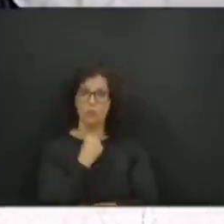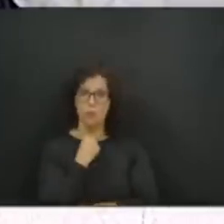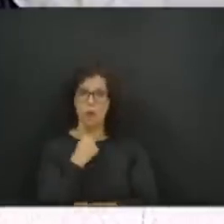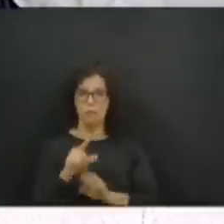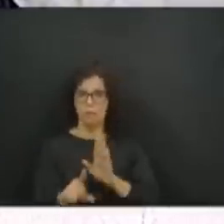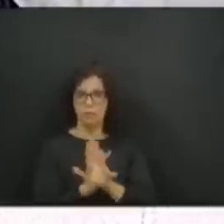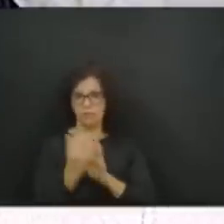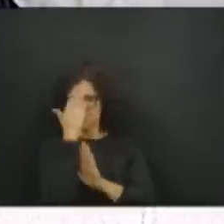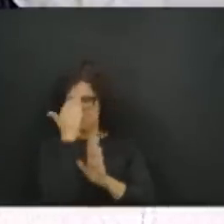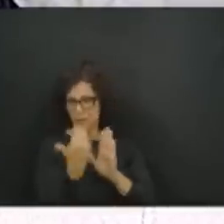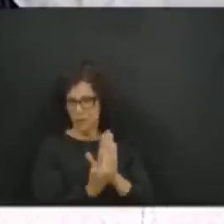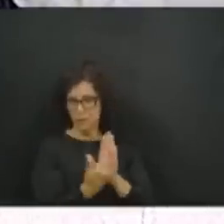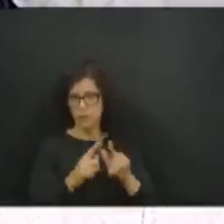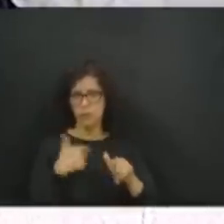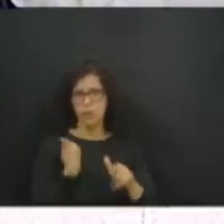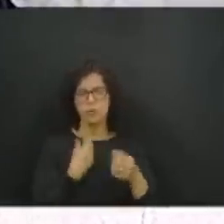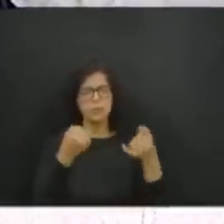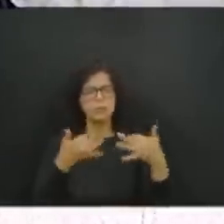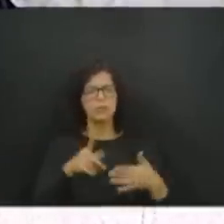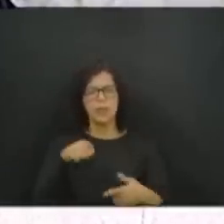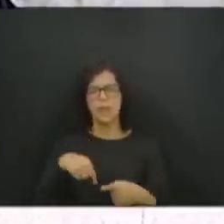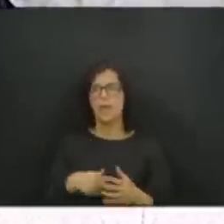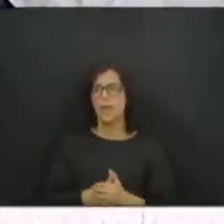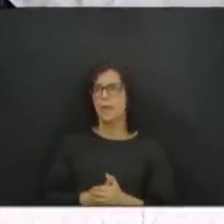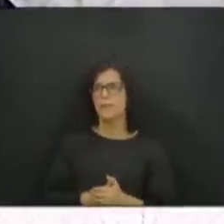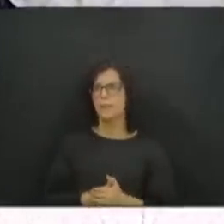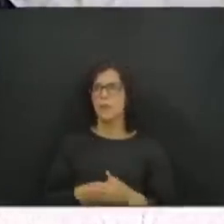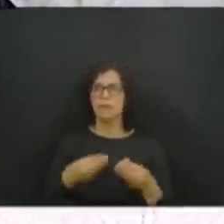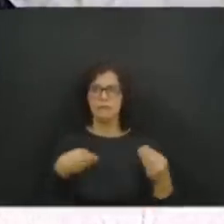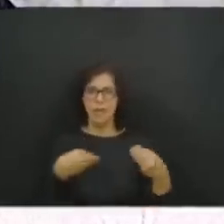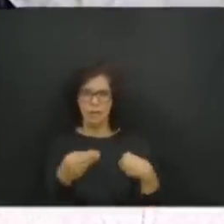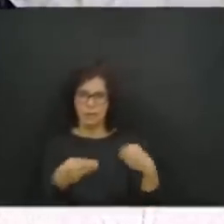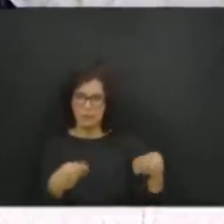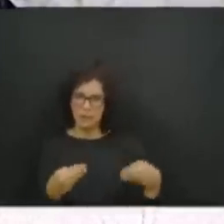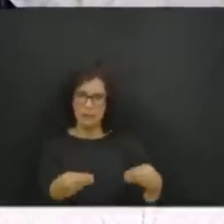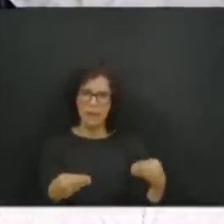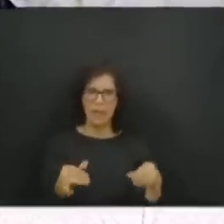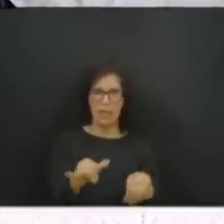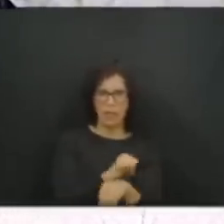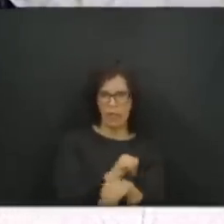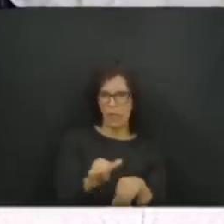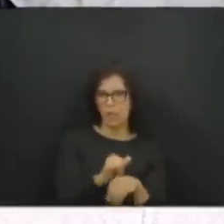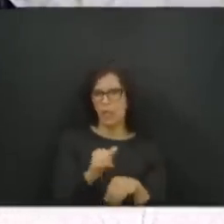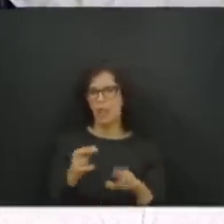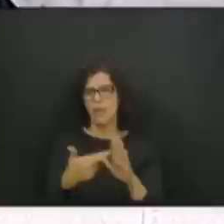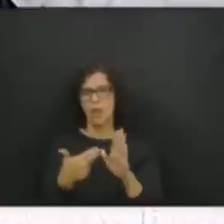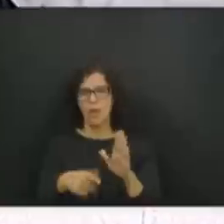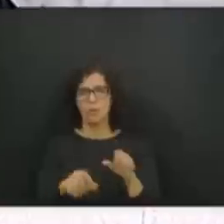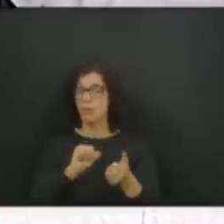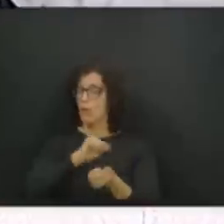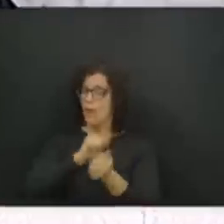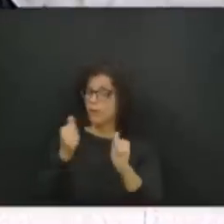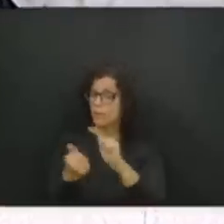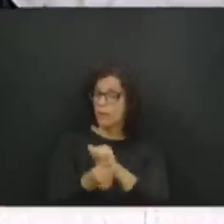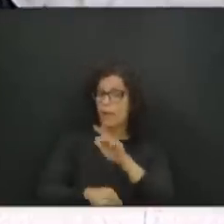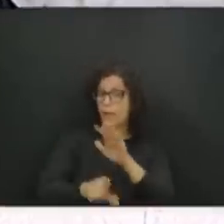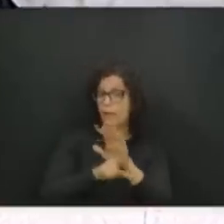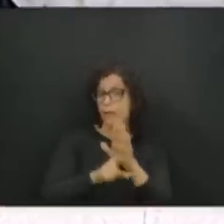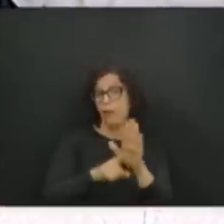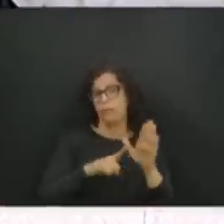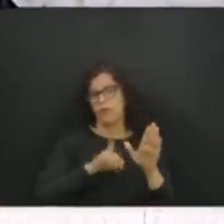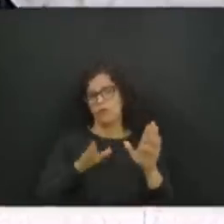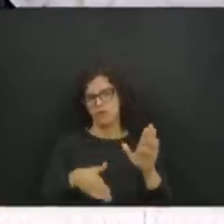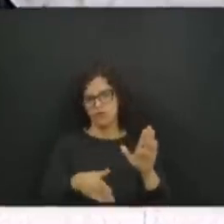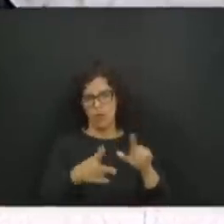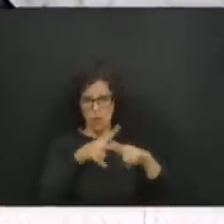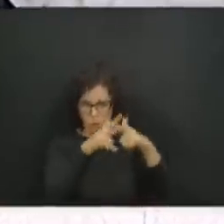fato concreto é que não se trata aqui de flexibilizar nenhuma Norma ao contrário é adequar a legislação vigente